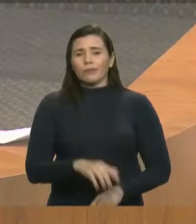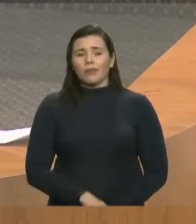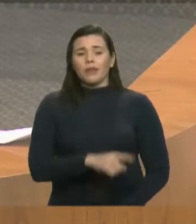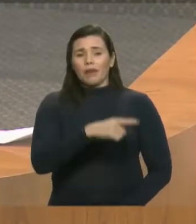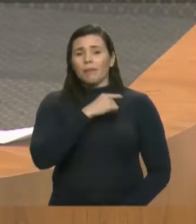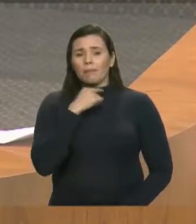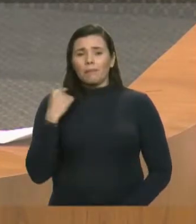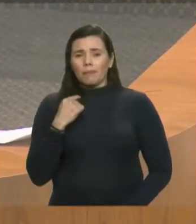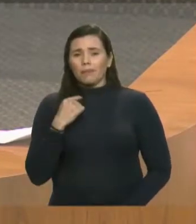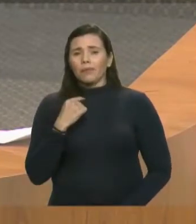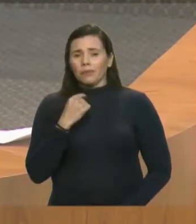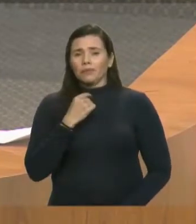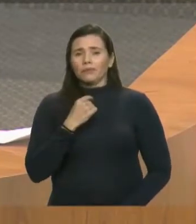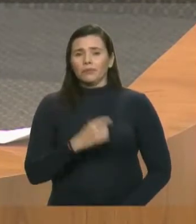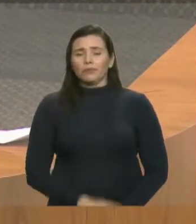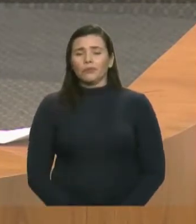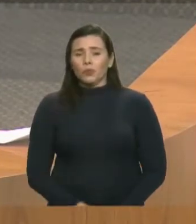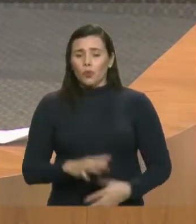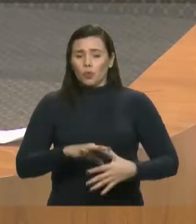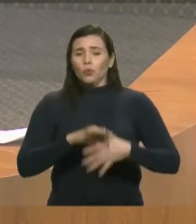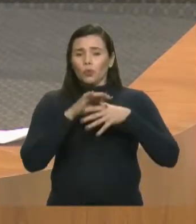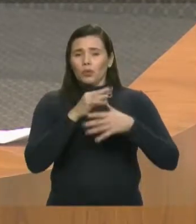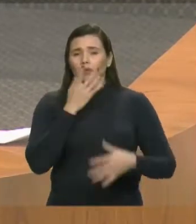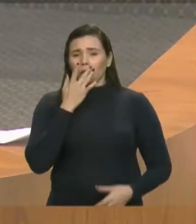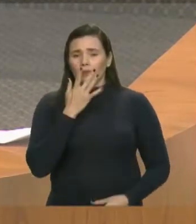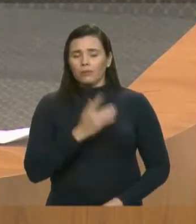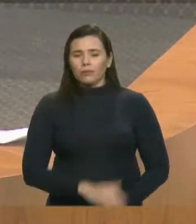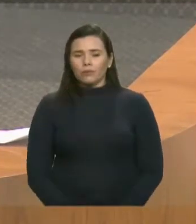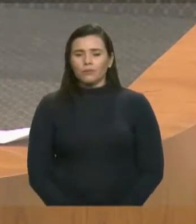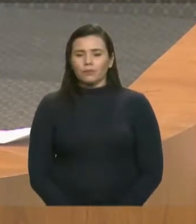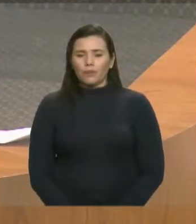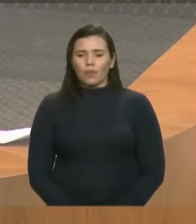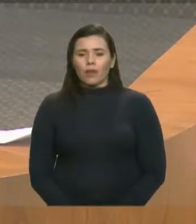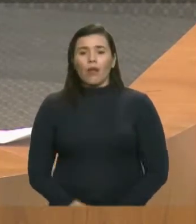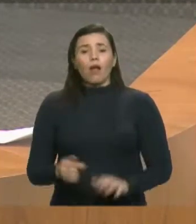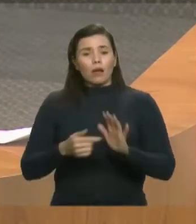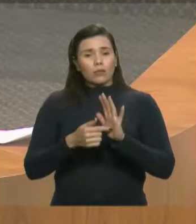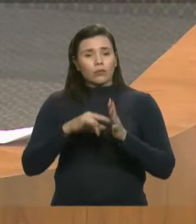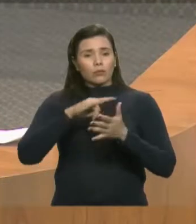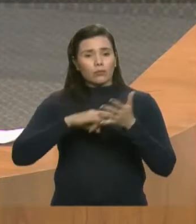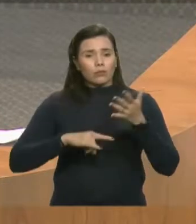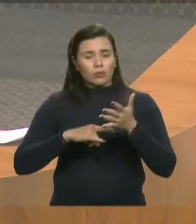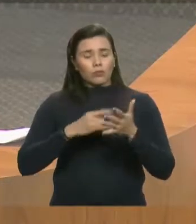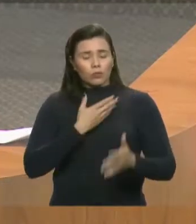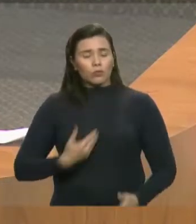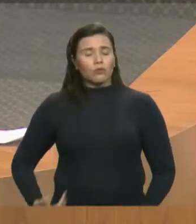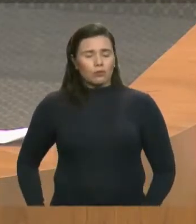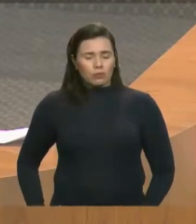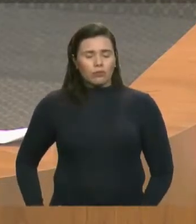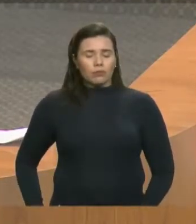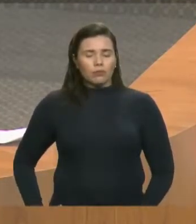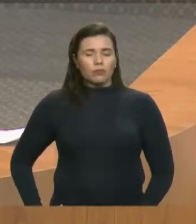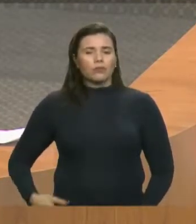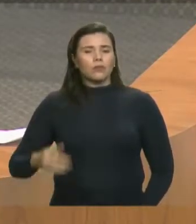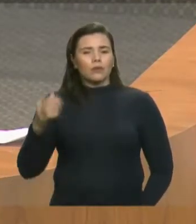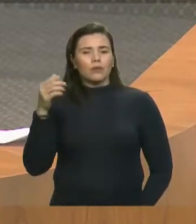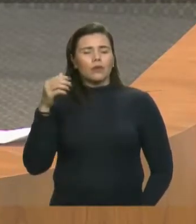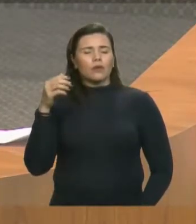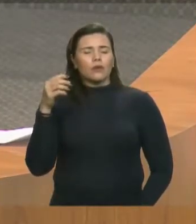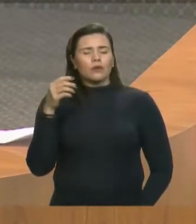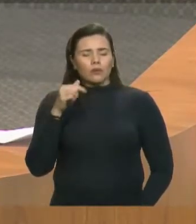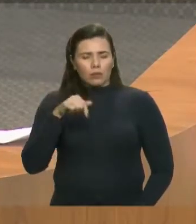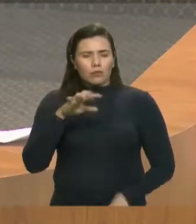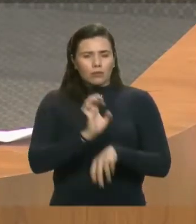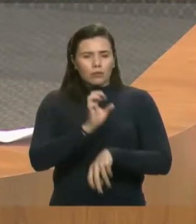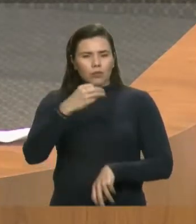Esse documento encaminhado pelo governo do Maranhão foi em setembro, no começo de